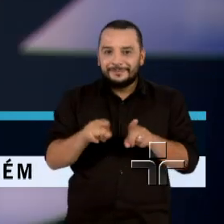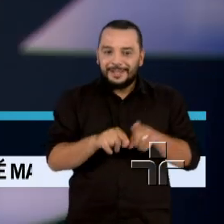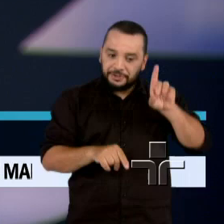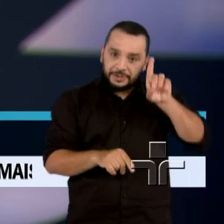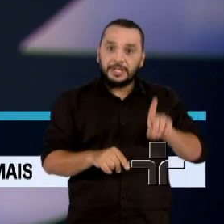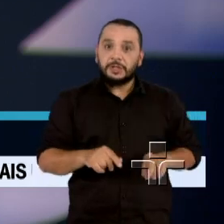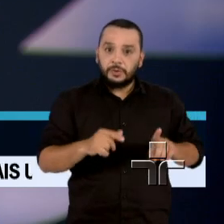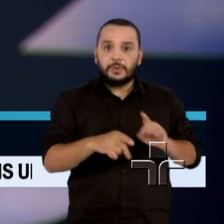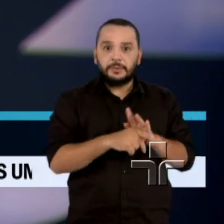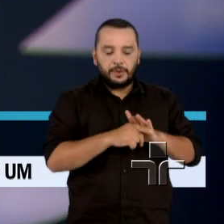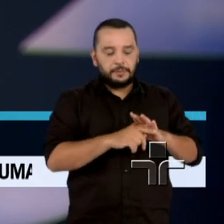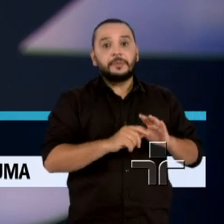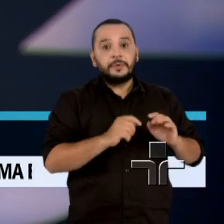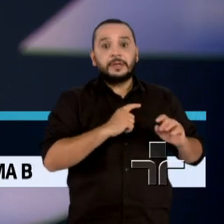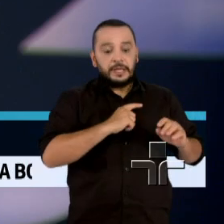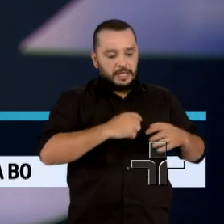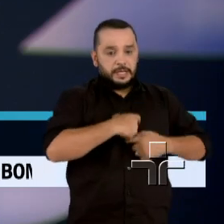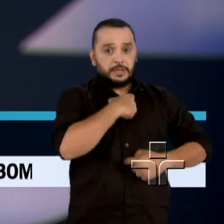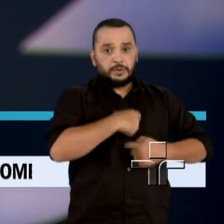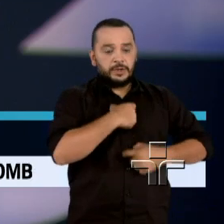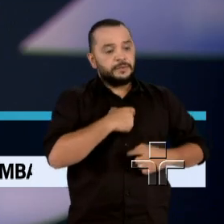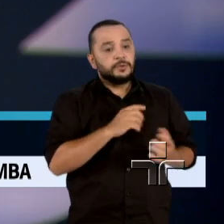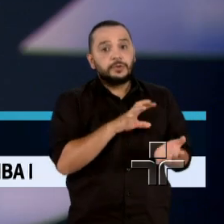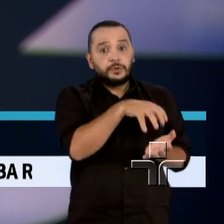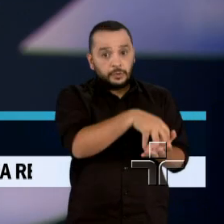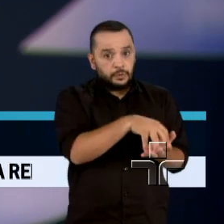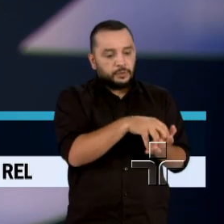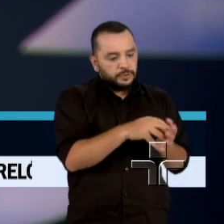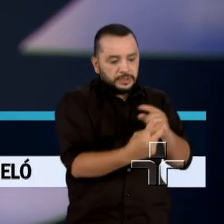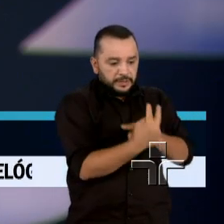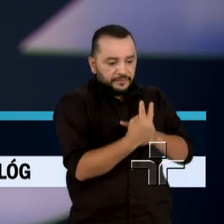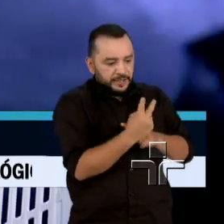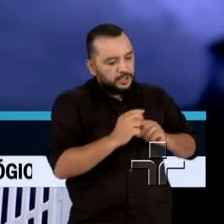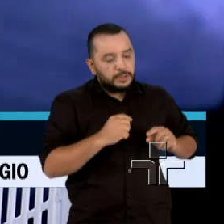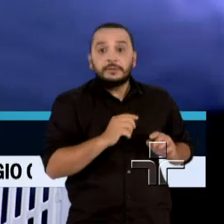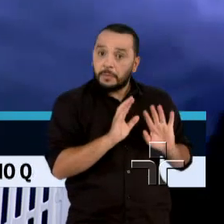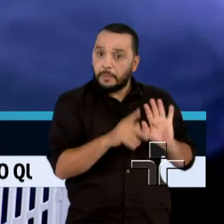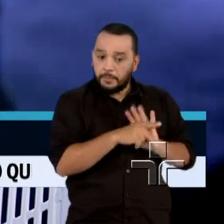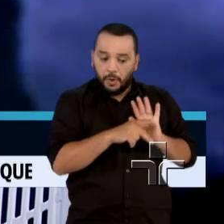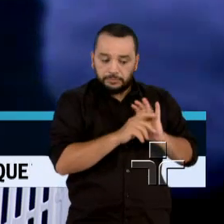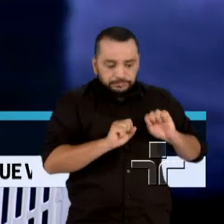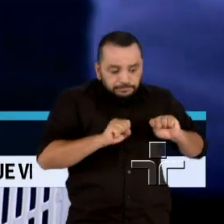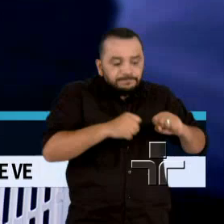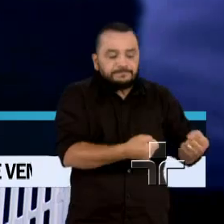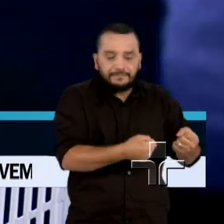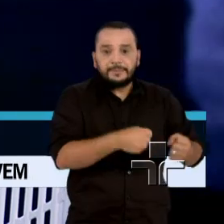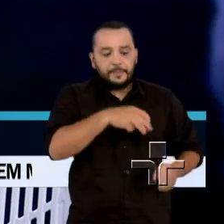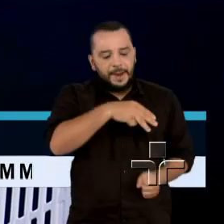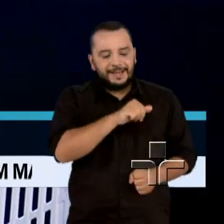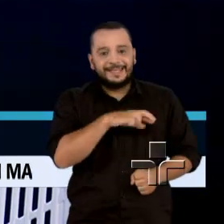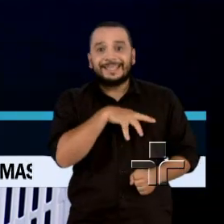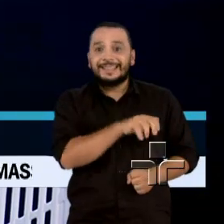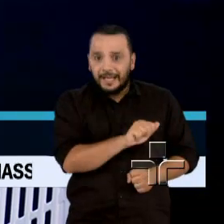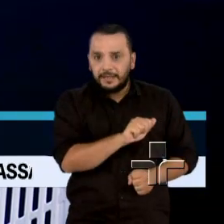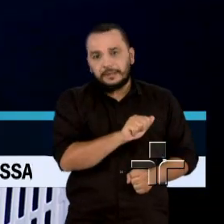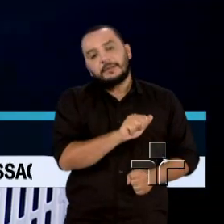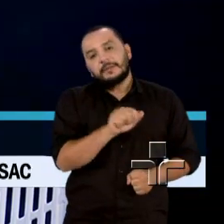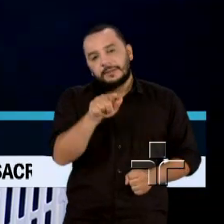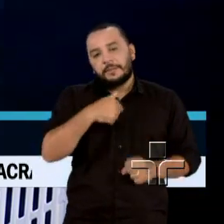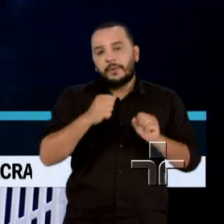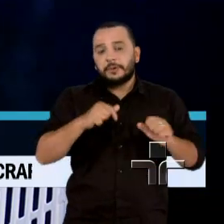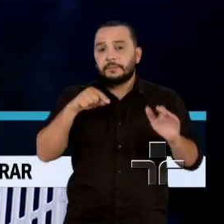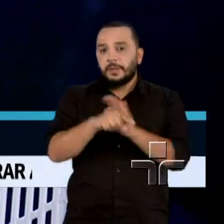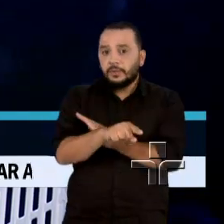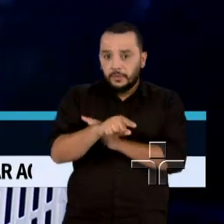diretora executiva do Instituto de Defesa do Direito de Defesa, Marina Dias. E lembrando que você pode mandar perguntas e fazer comentários pelo